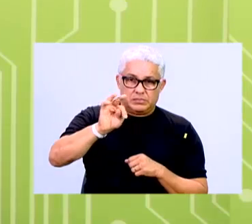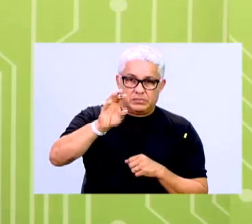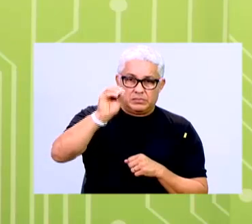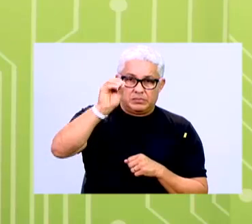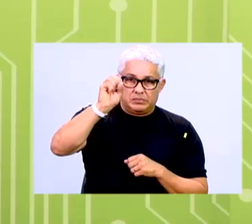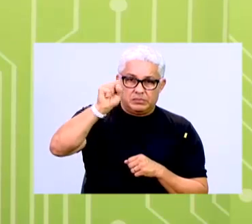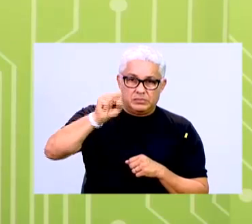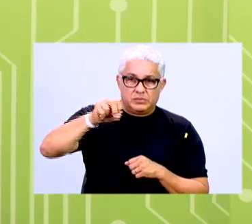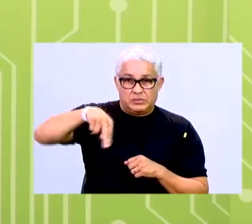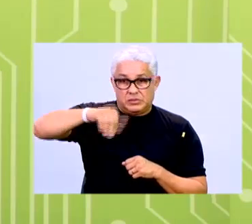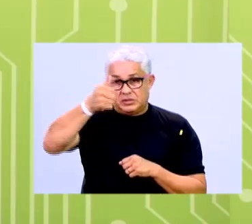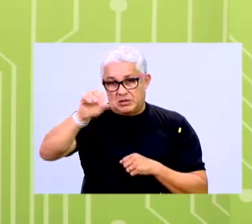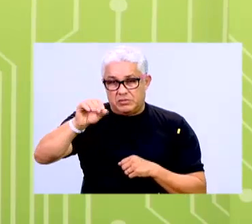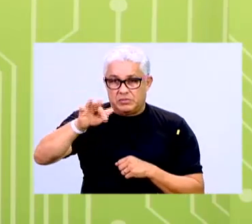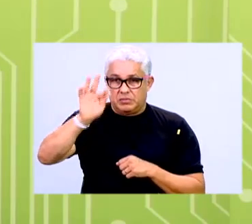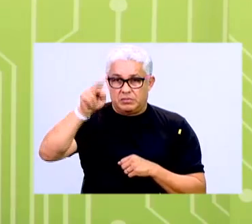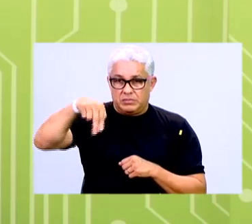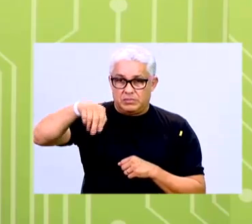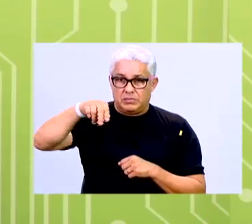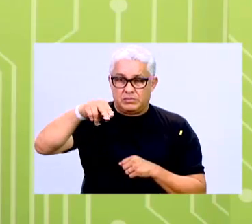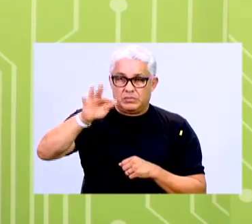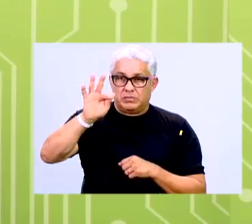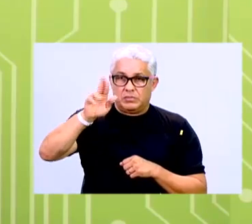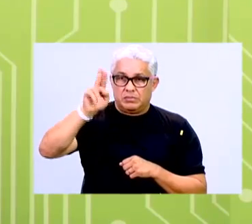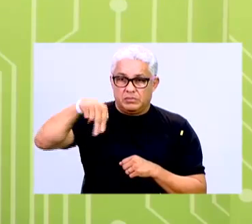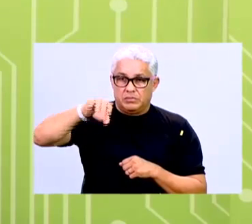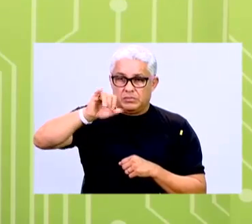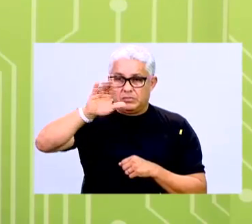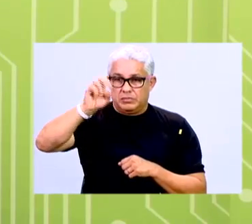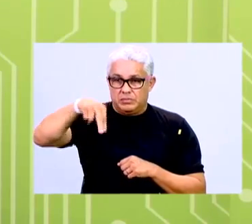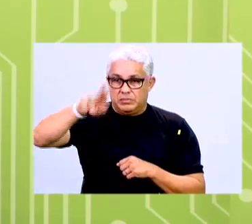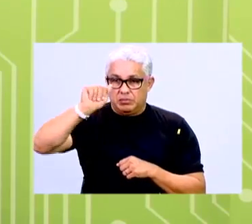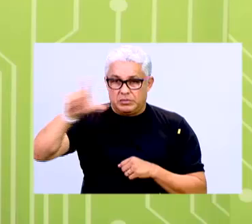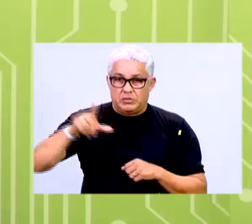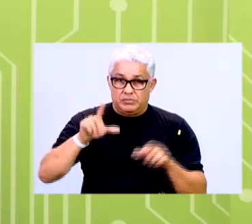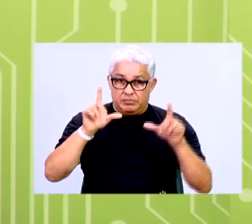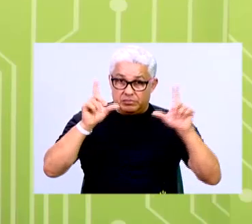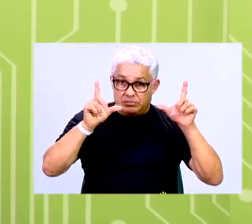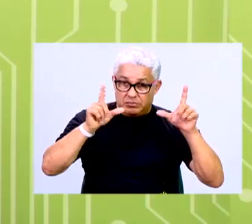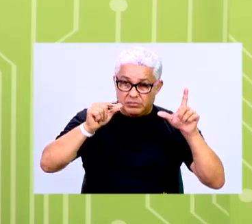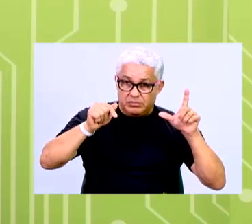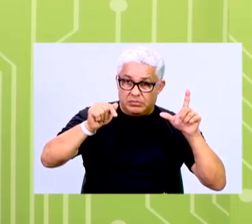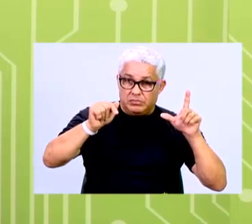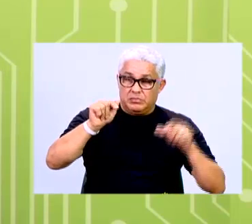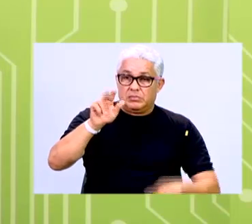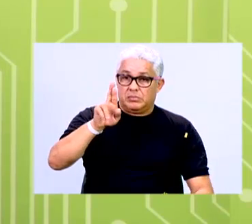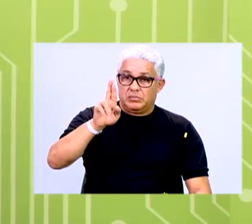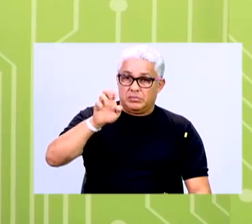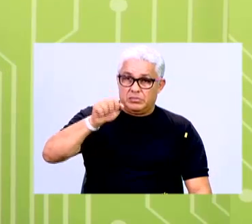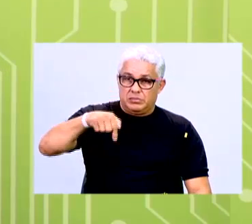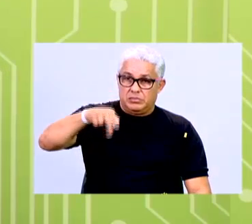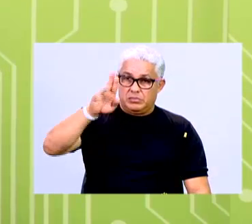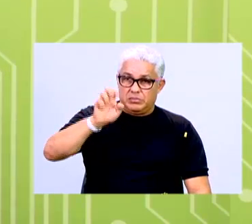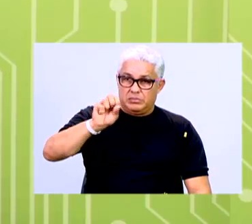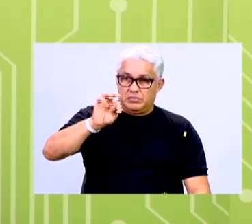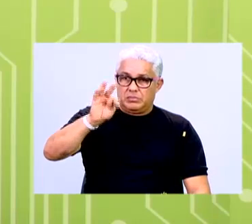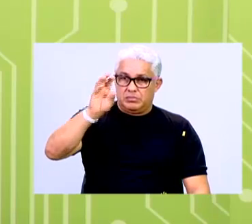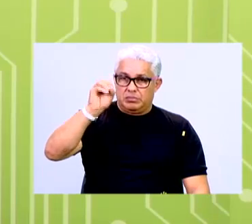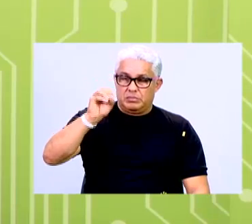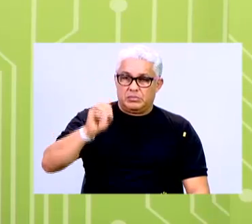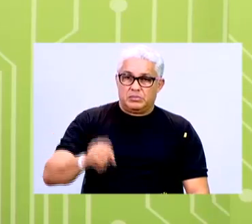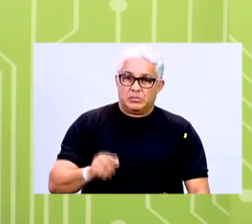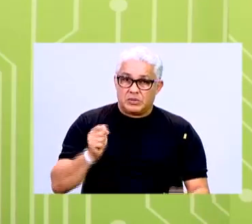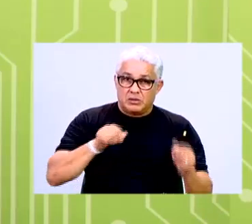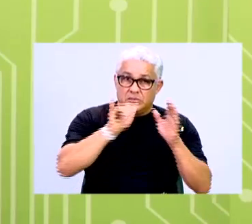requisito seja, vamos dizer, um requisito de tela, nós possamos ter a ideia de que ele vai ser